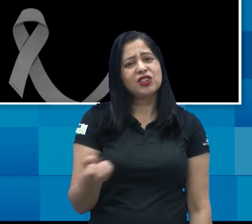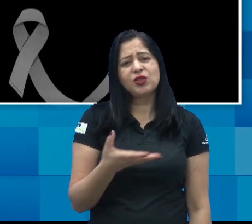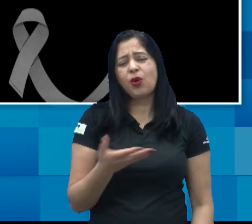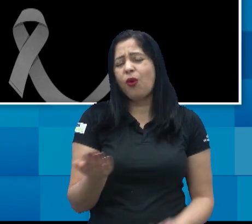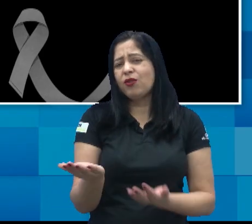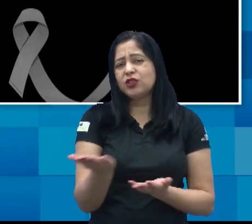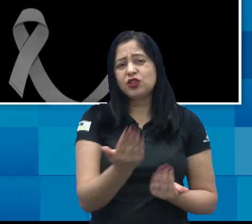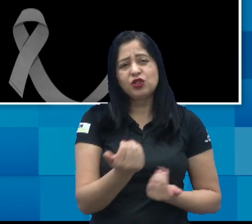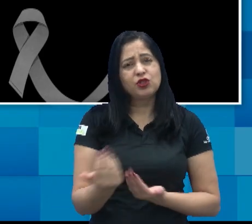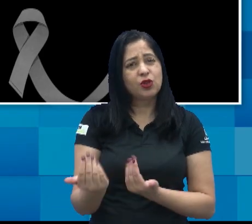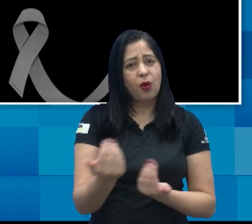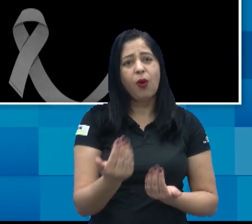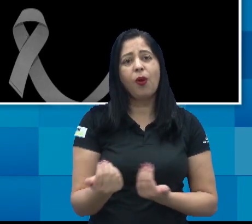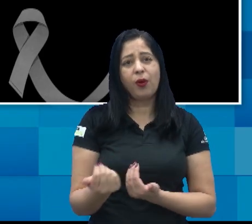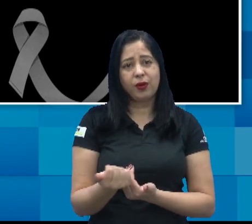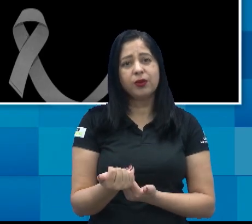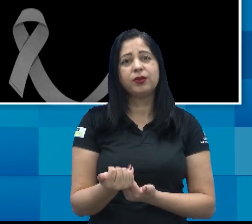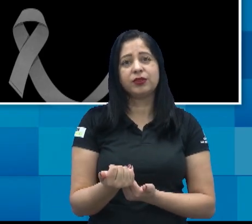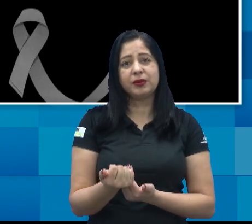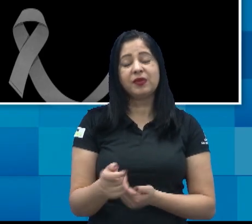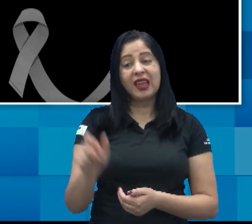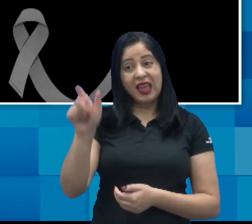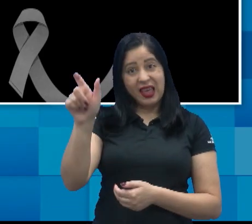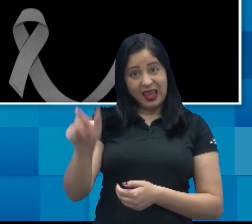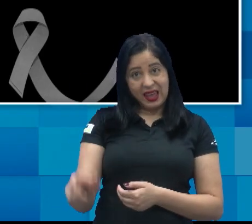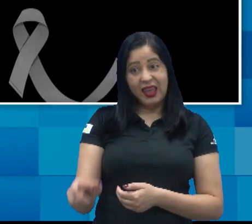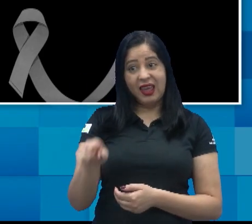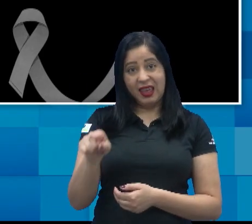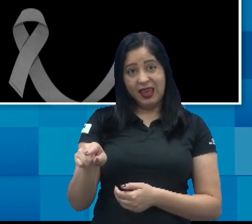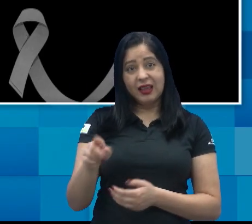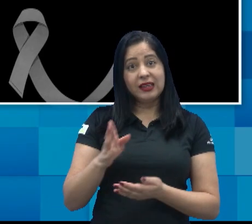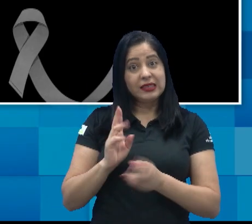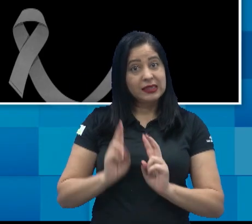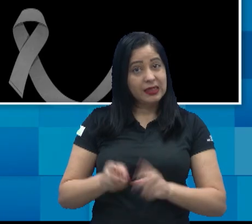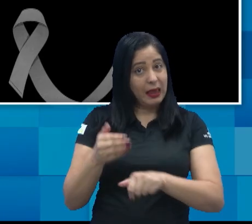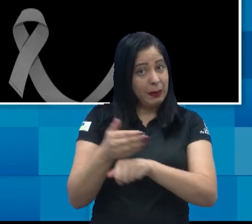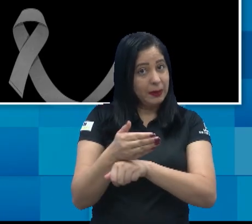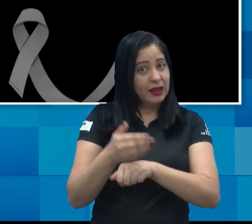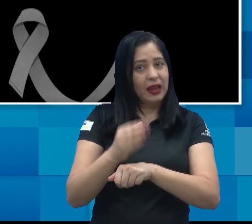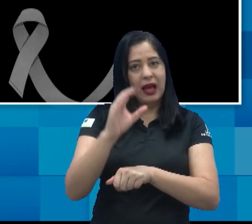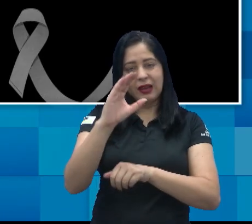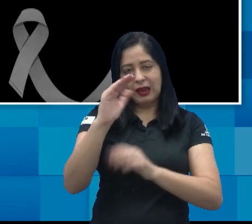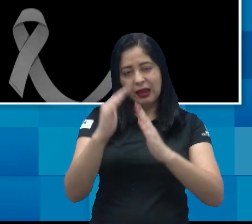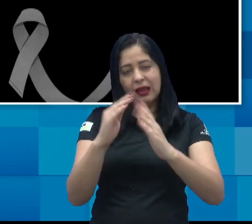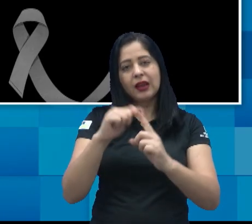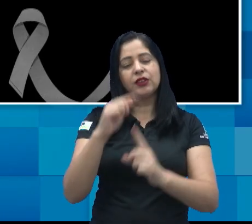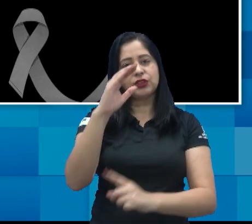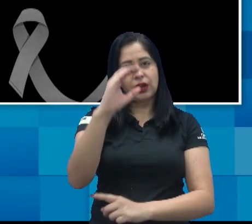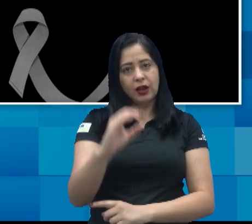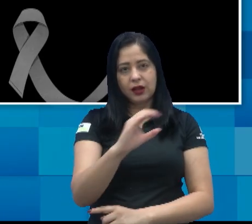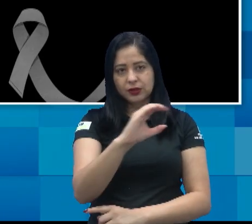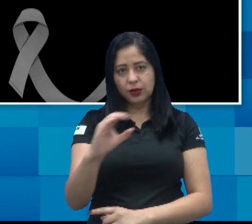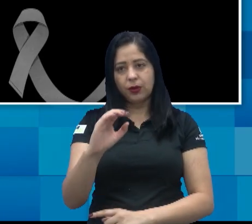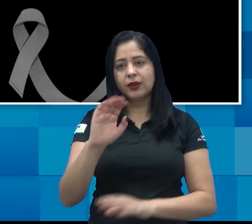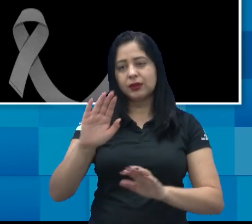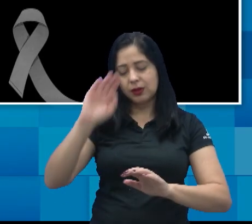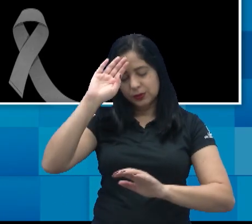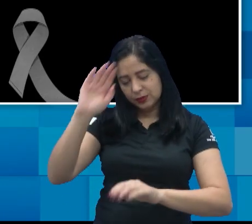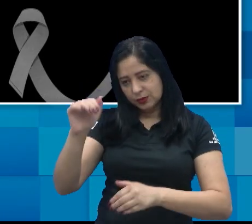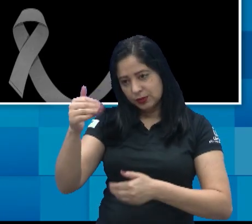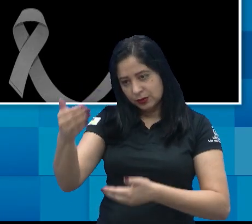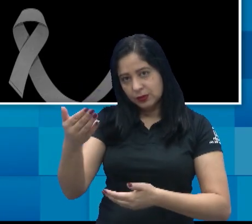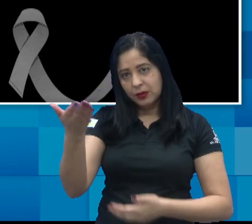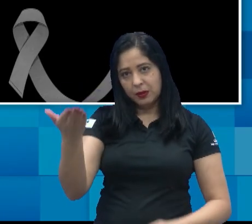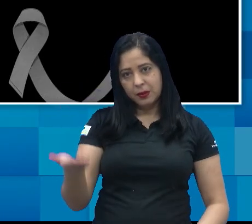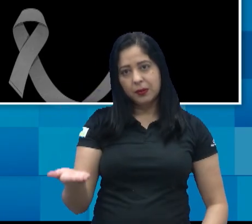era acólito ali, coroinha da Paróquia da Sagrada Família. Então, as nossas homenagens da Câmara Municipal